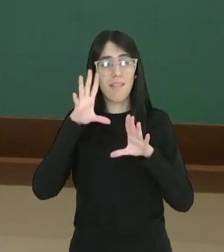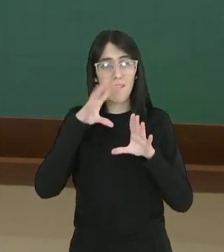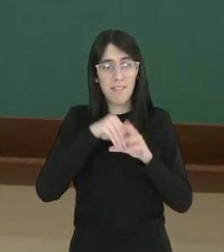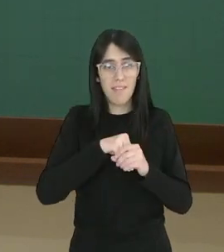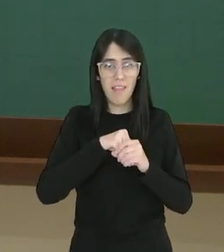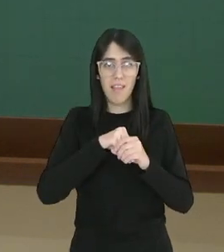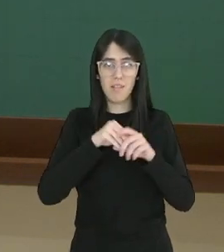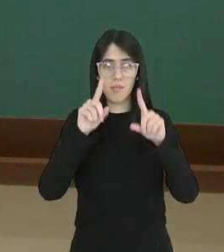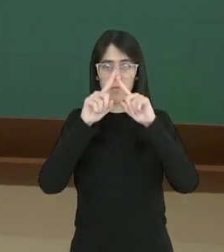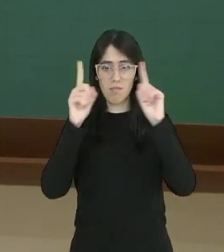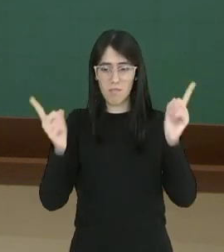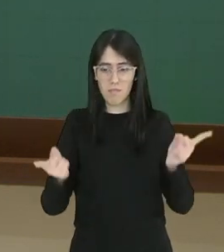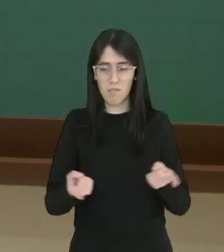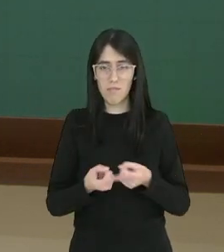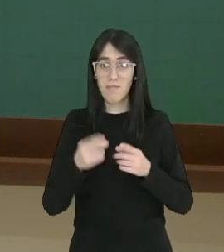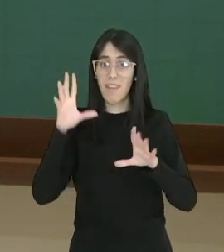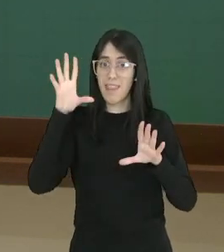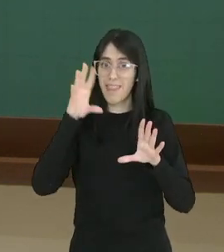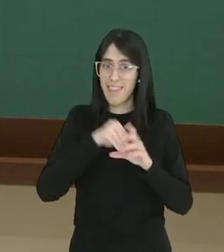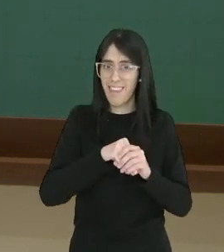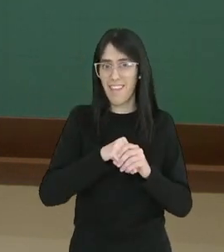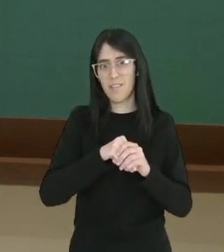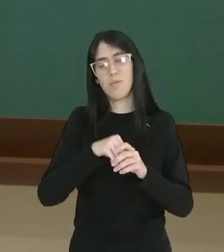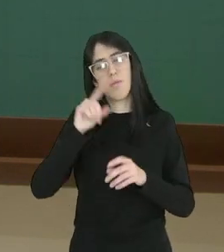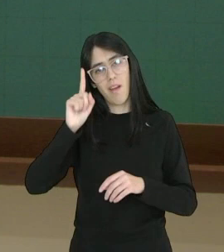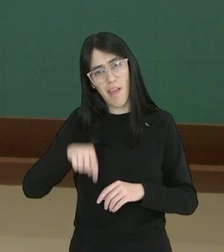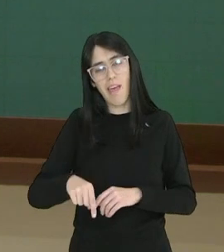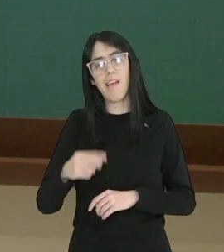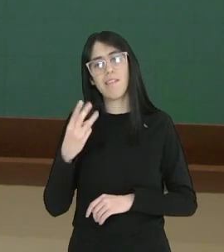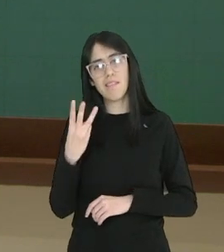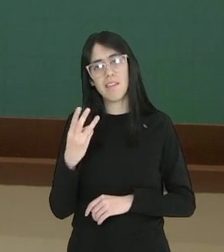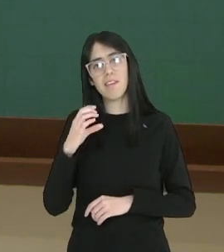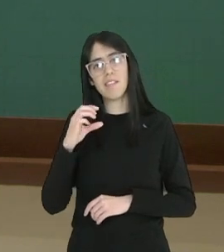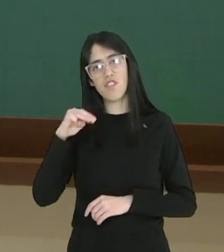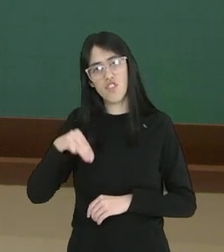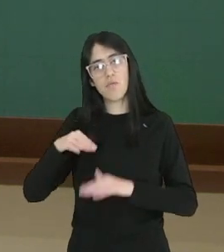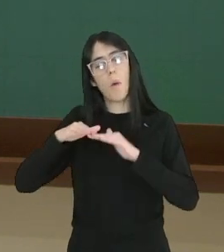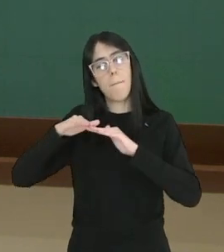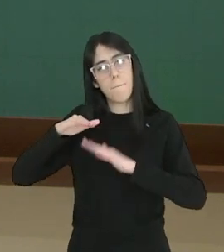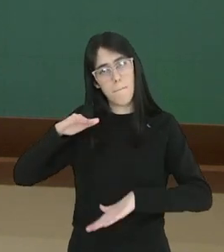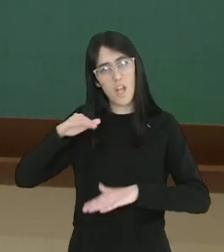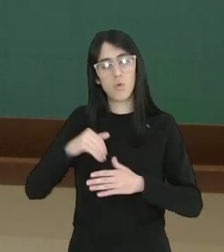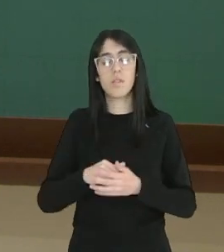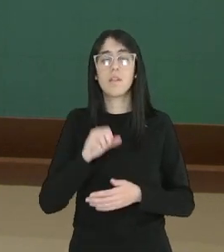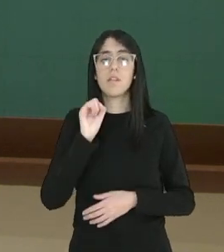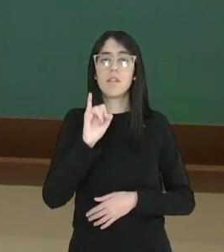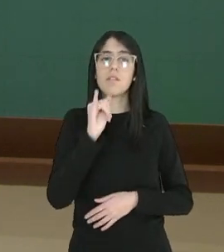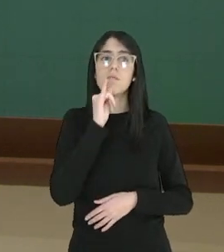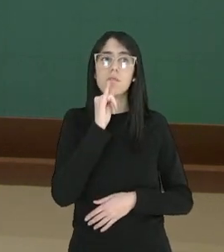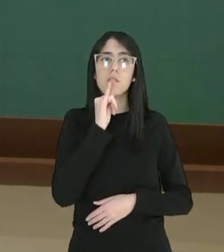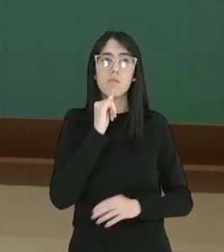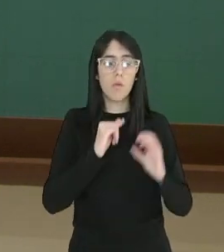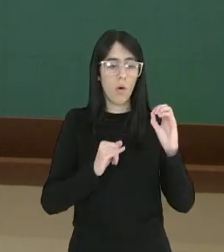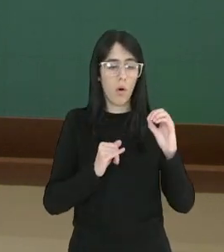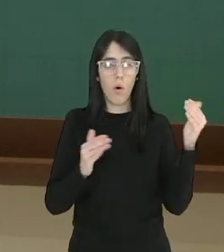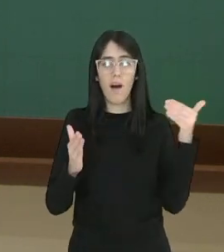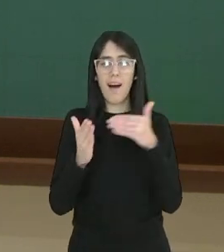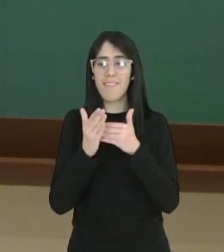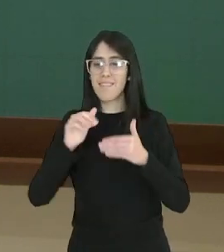da circunferência, tá? Ou seja, por exemplo, se eu sei que de O até A